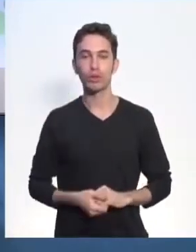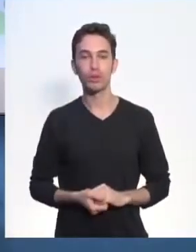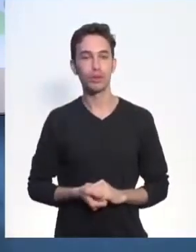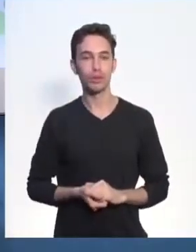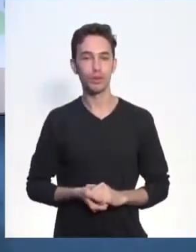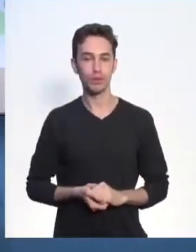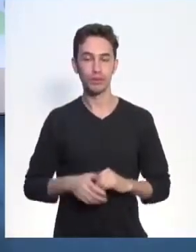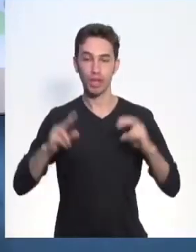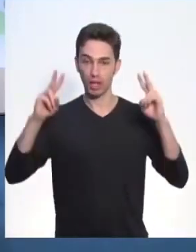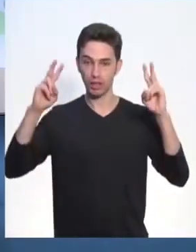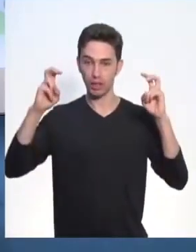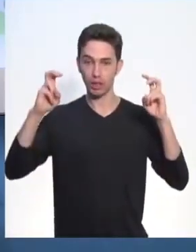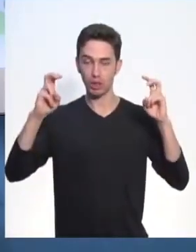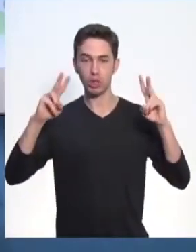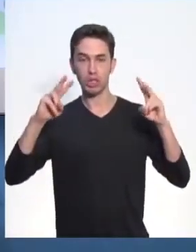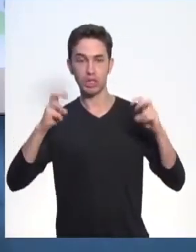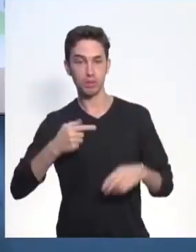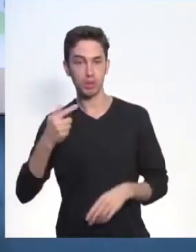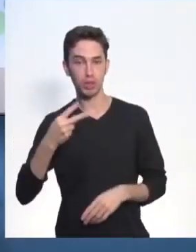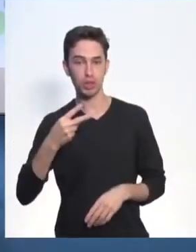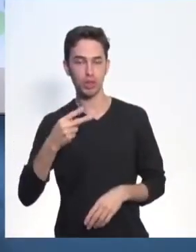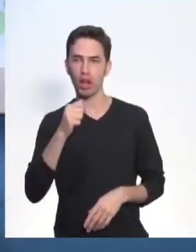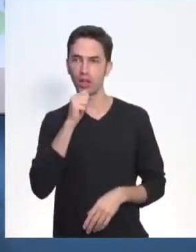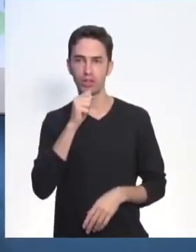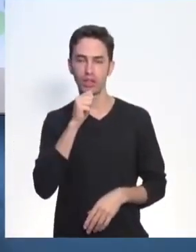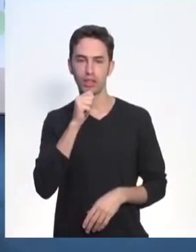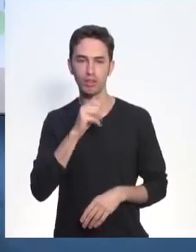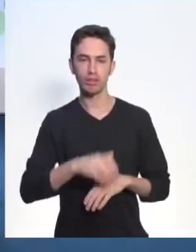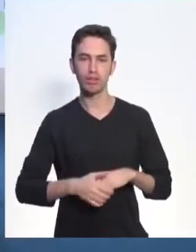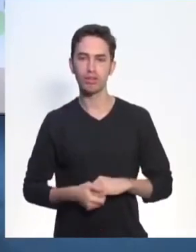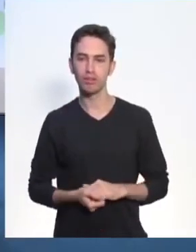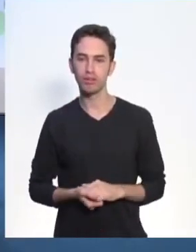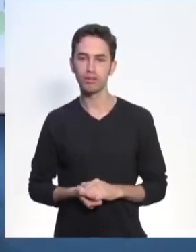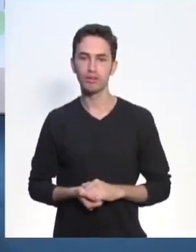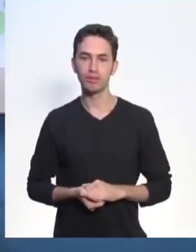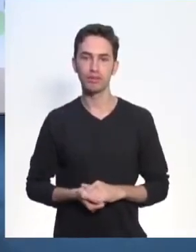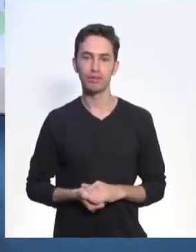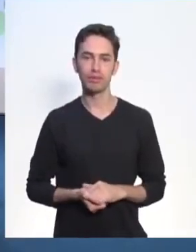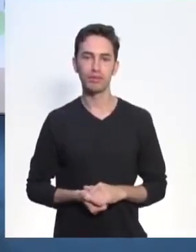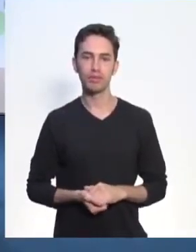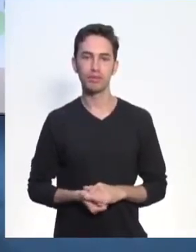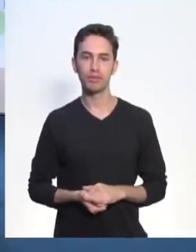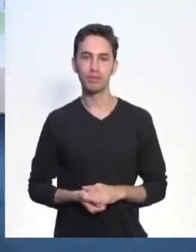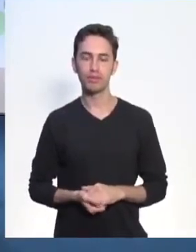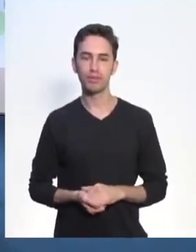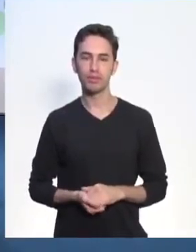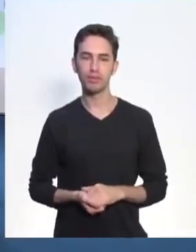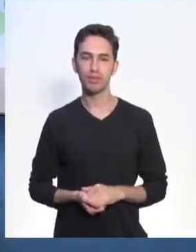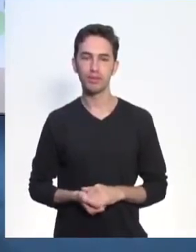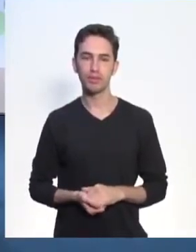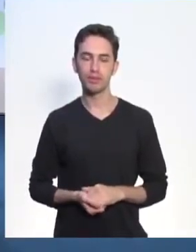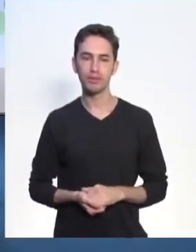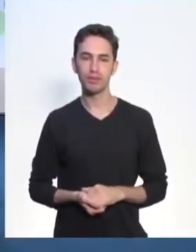Tem título e subtítulo? Ainda não. Vamos lá. Livros e sites, tem uma professora Daiane também